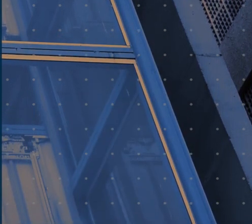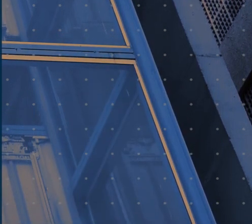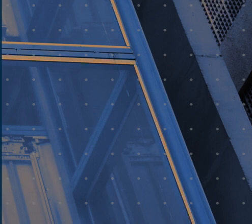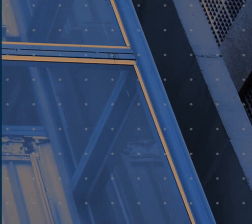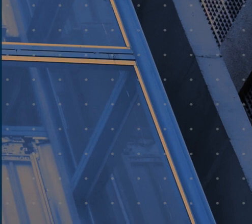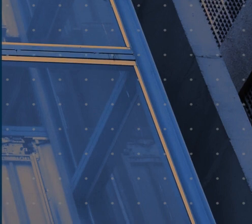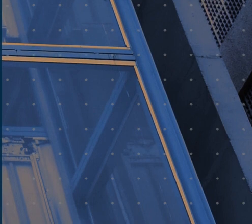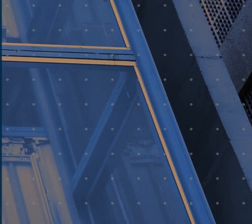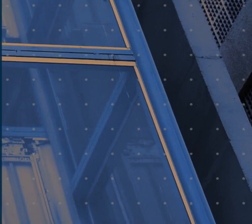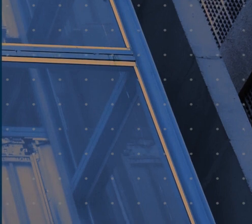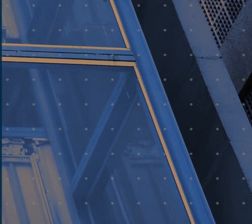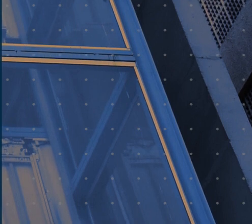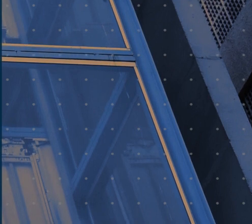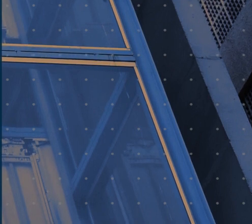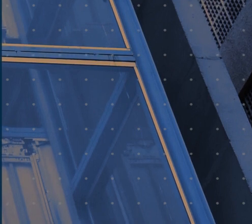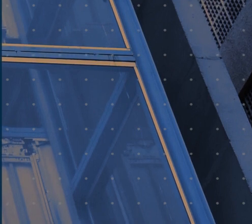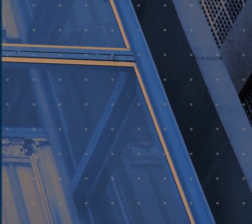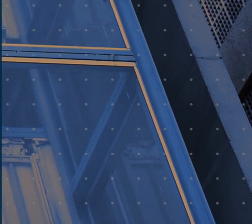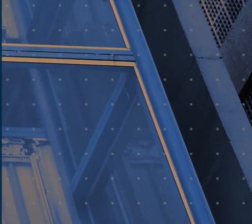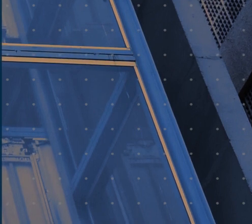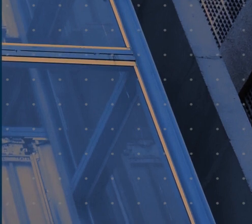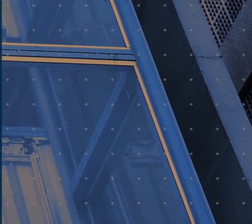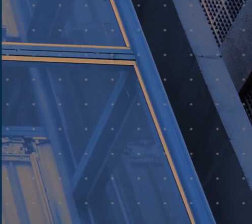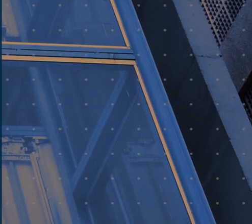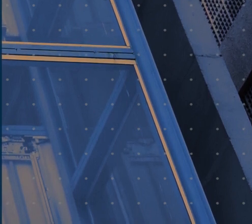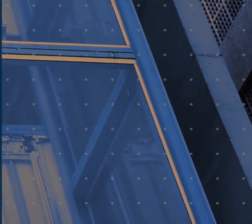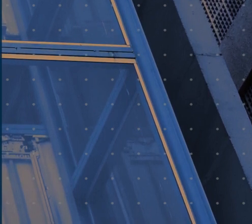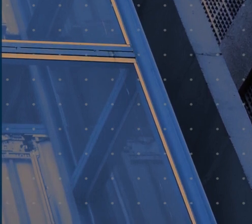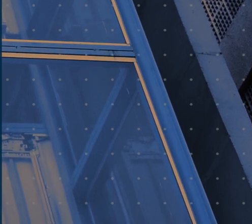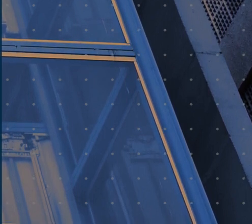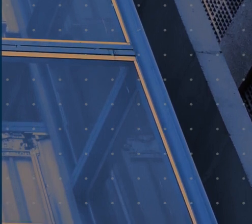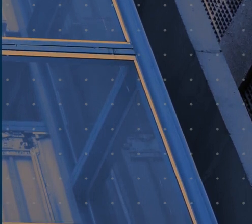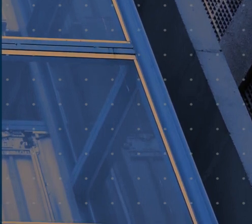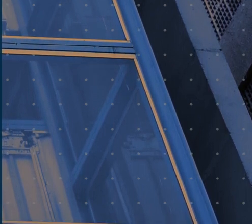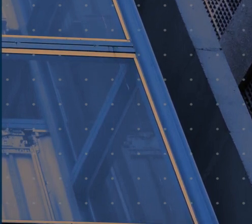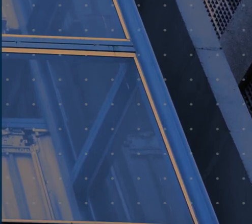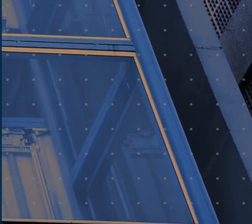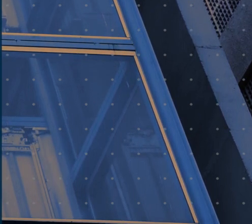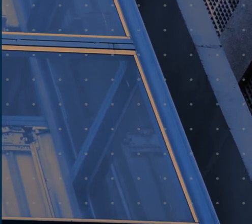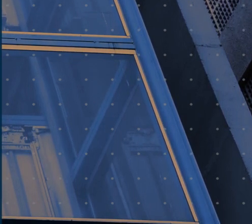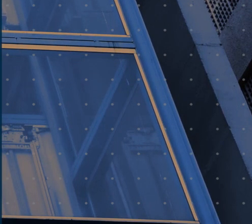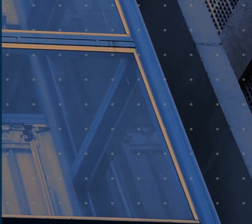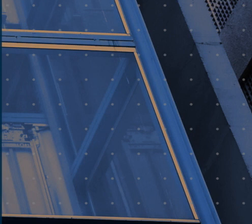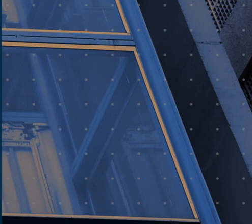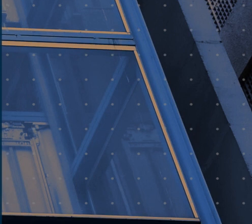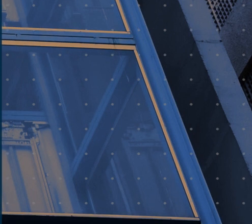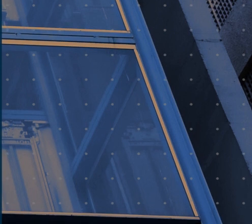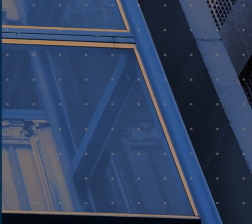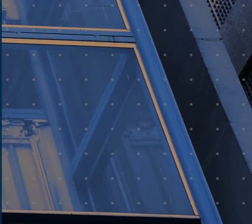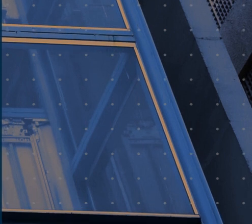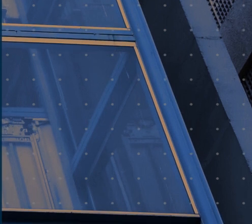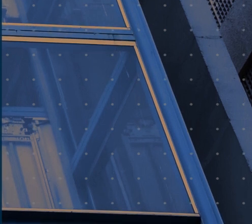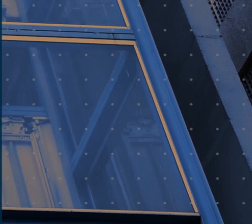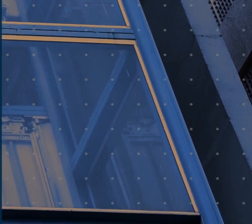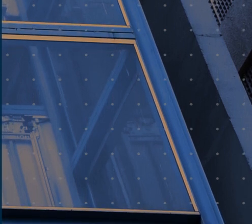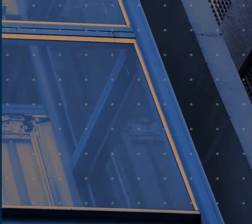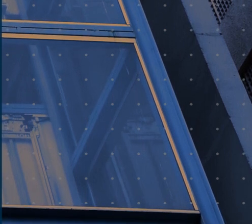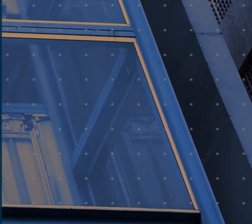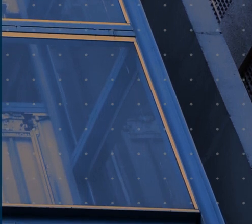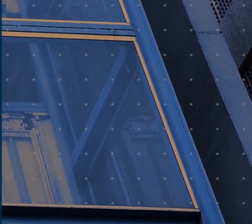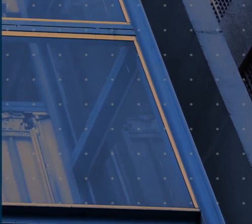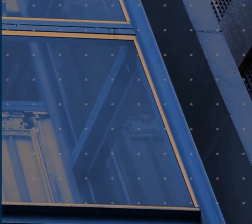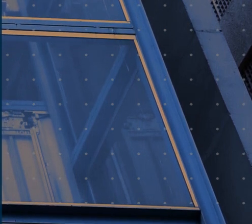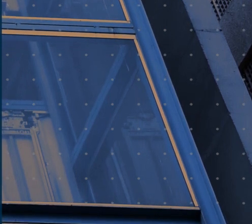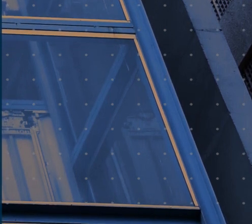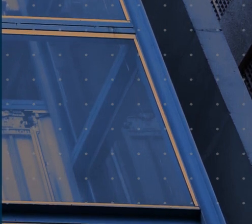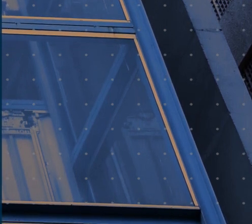açougueiro, ajudante de açougue, ajudante geral, atendente de lanchonete, atendente de mesa,